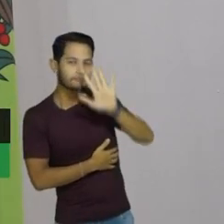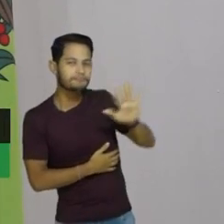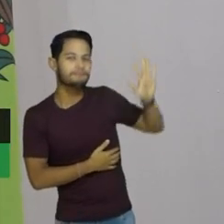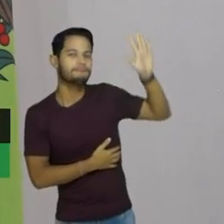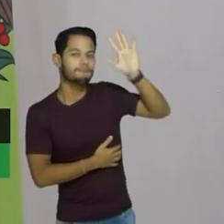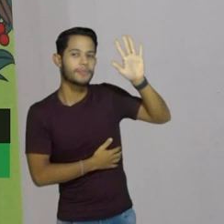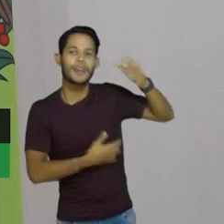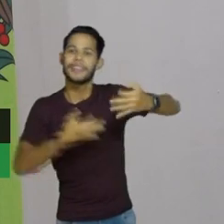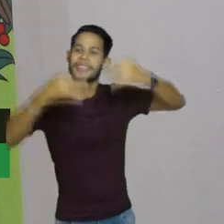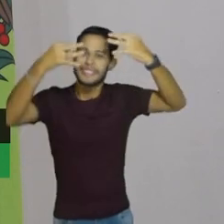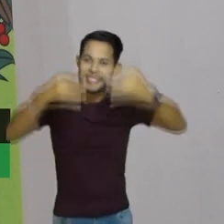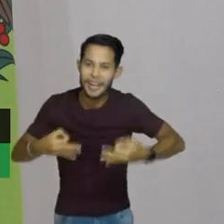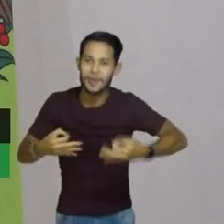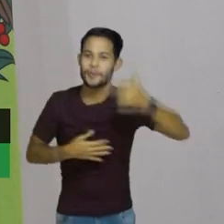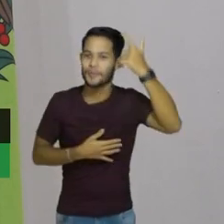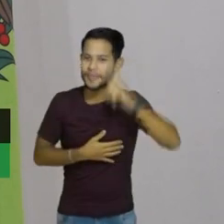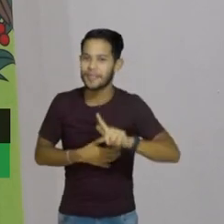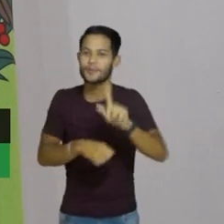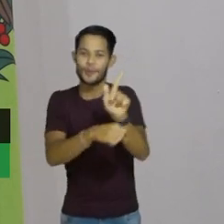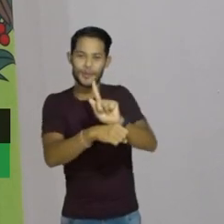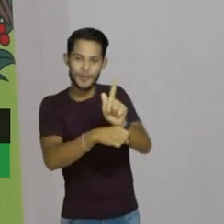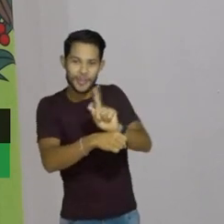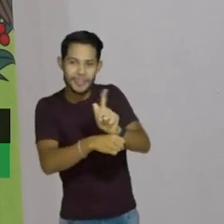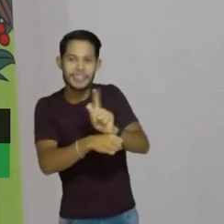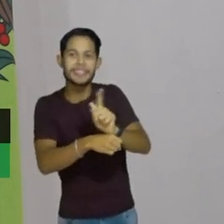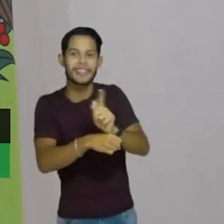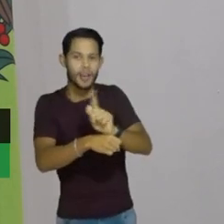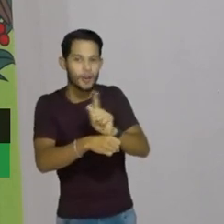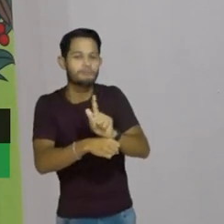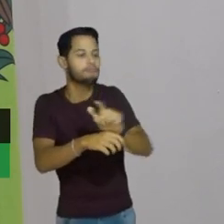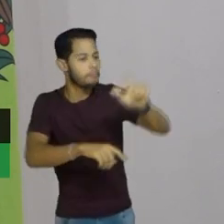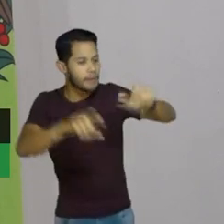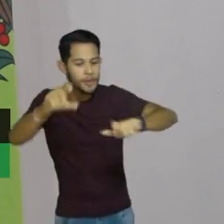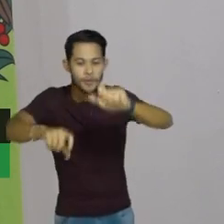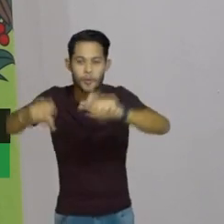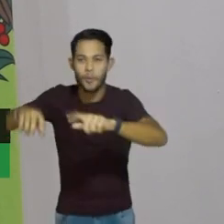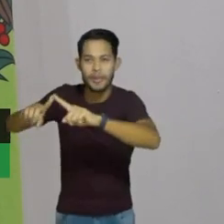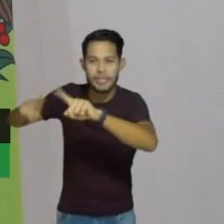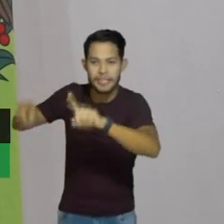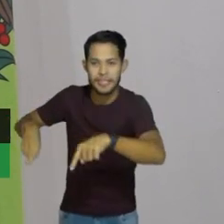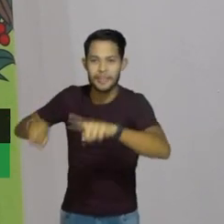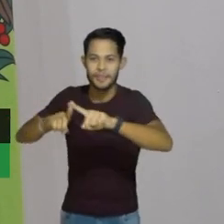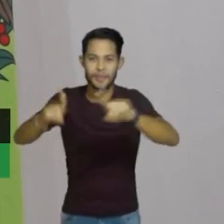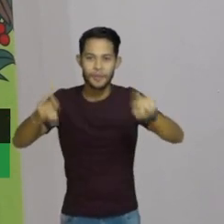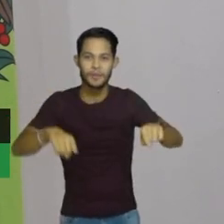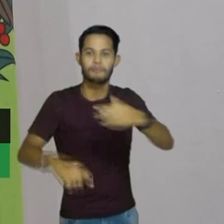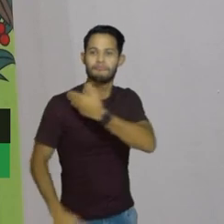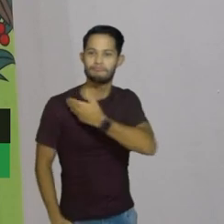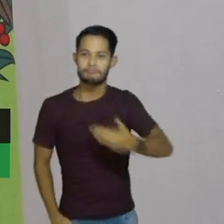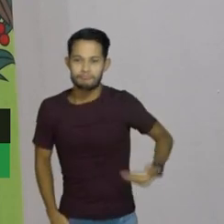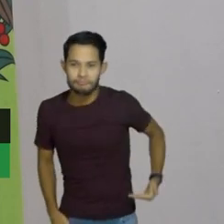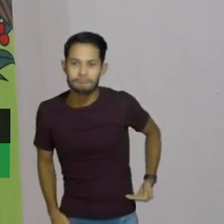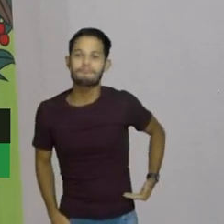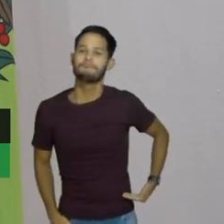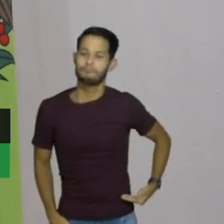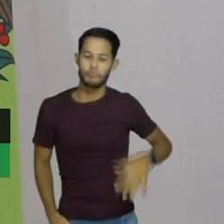através de sucessivas gestões, ladeadas por brilhantes servidores e servidoras públicas, capacitados e capacitadas que são, para